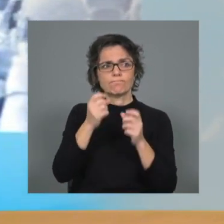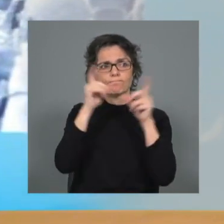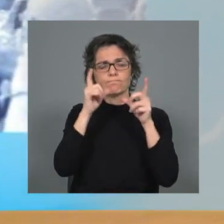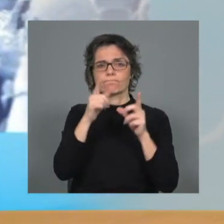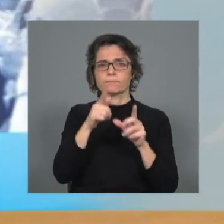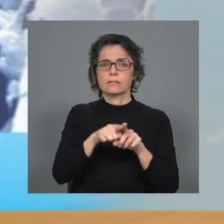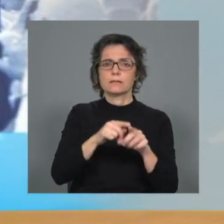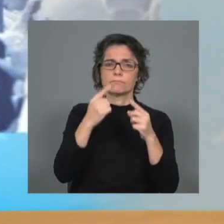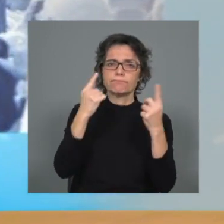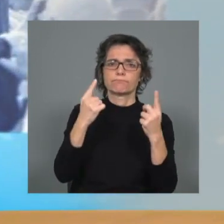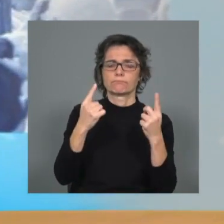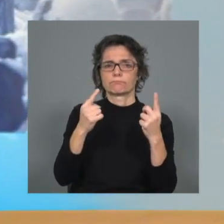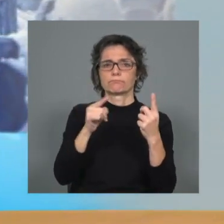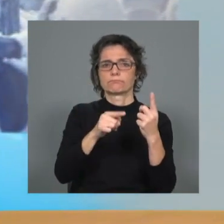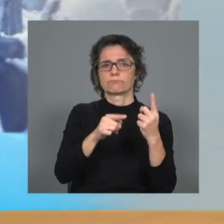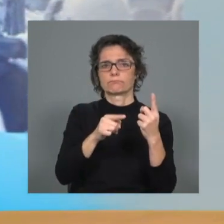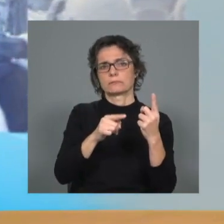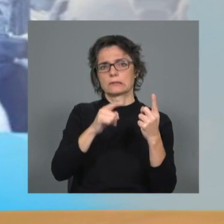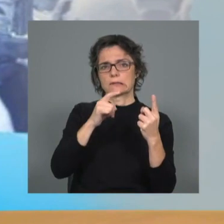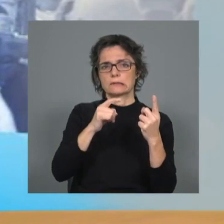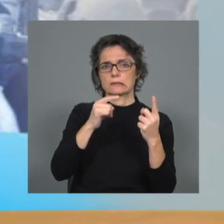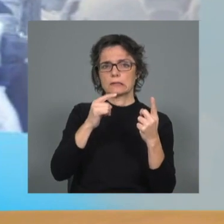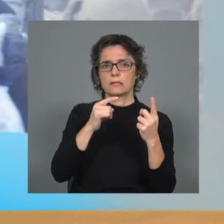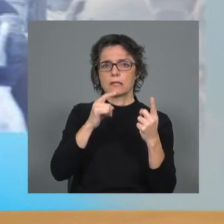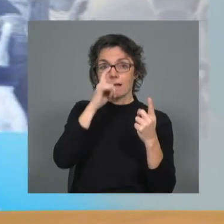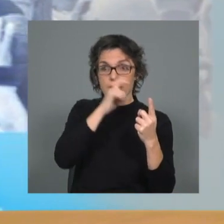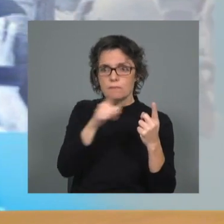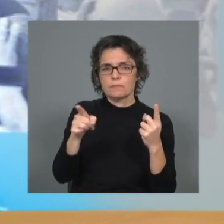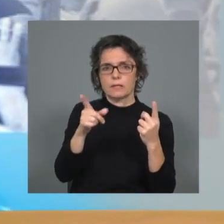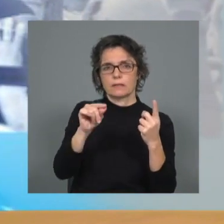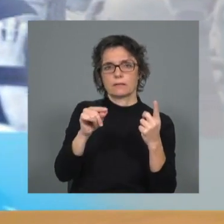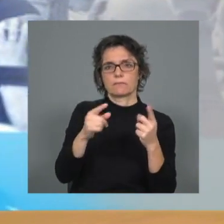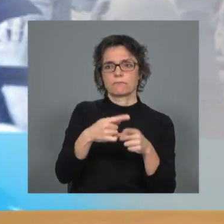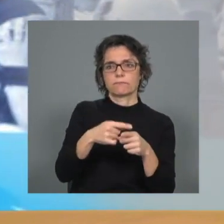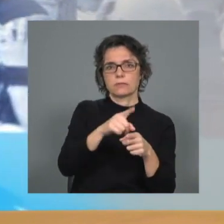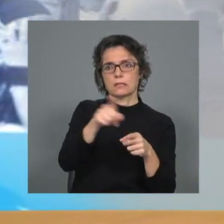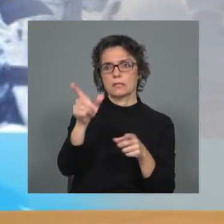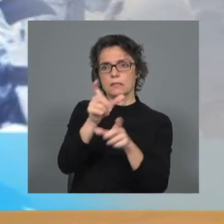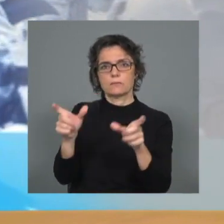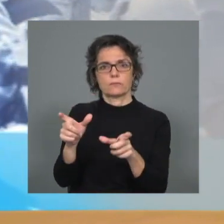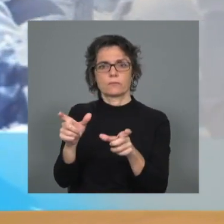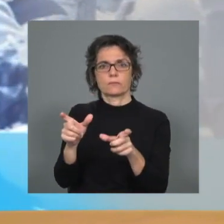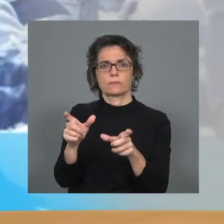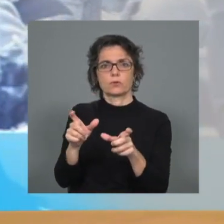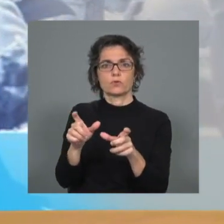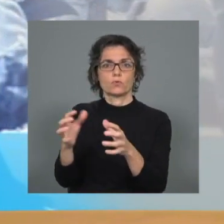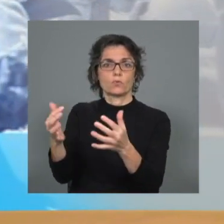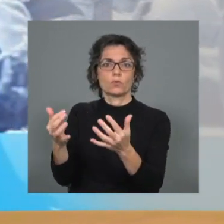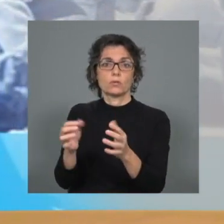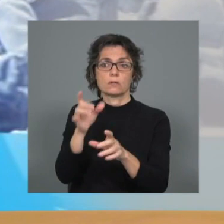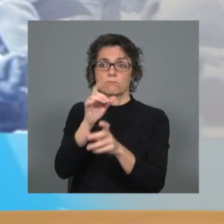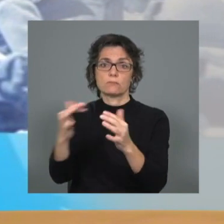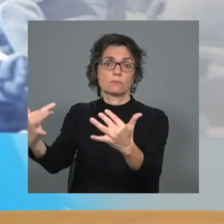públicas tenham em consideração o melhor interesse da população que nós atendemos, que por